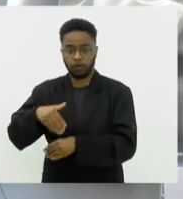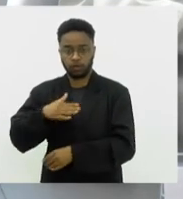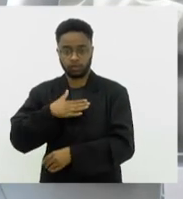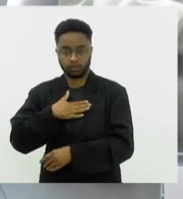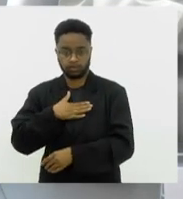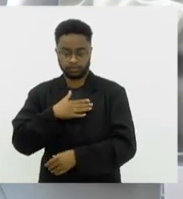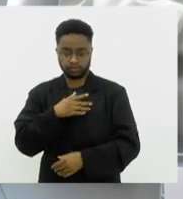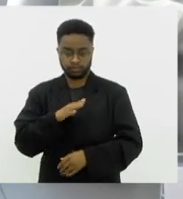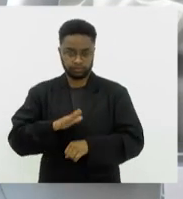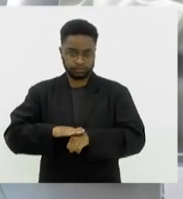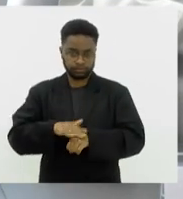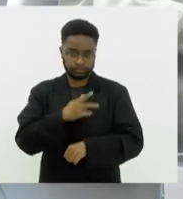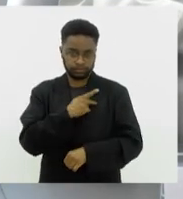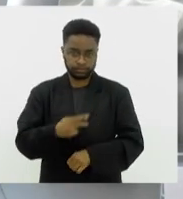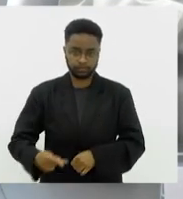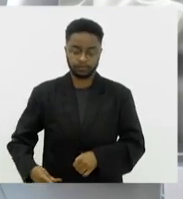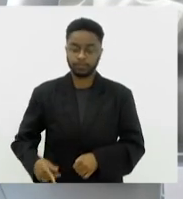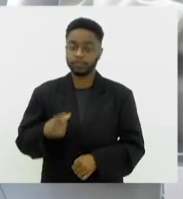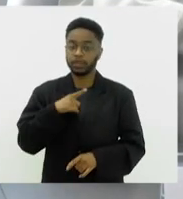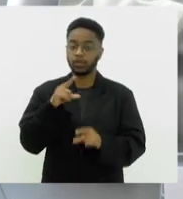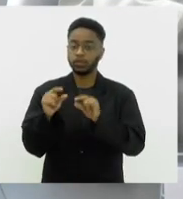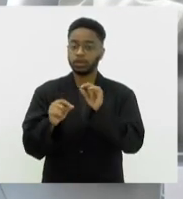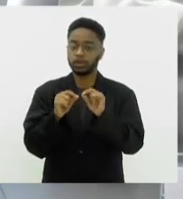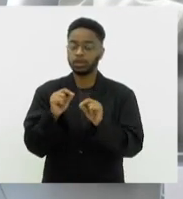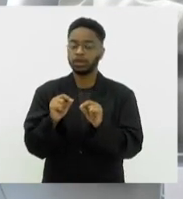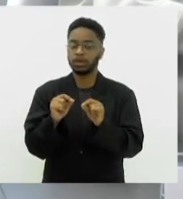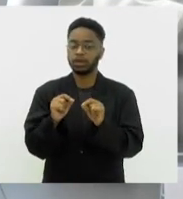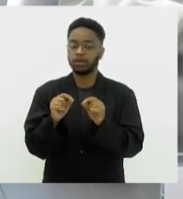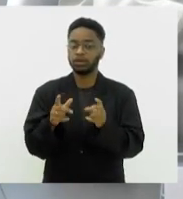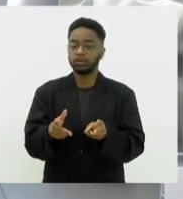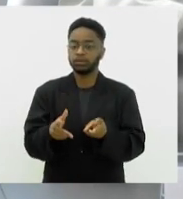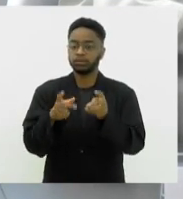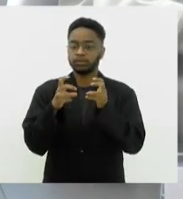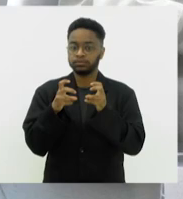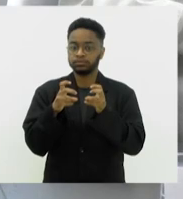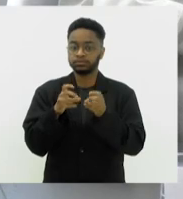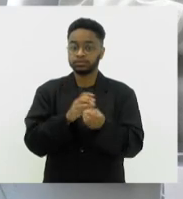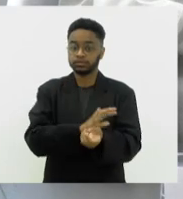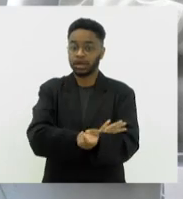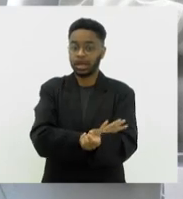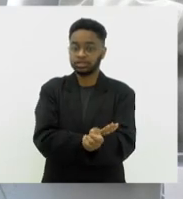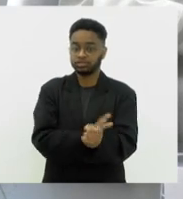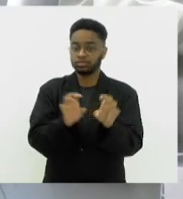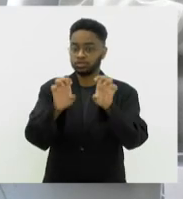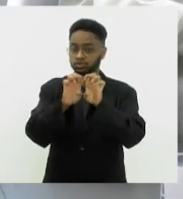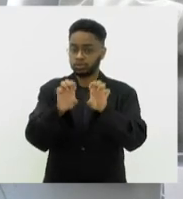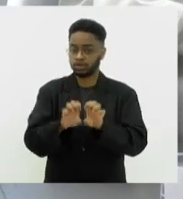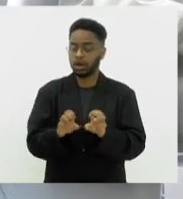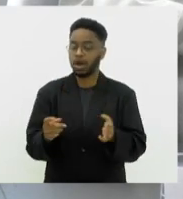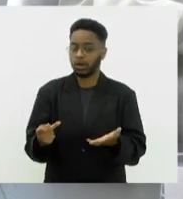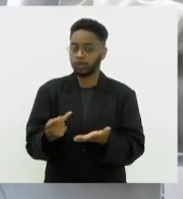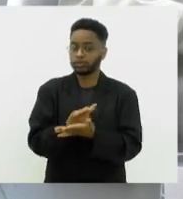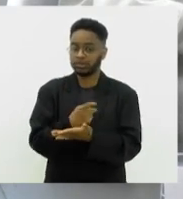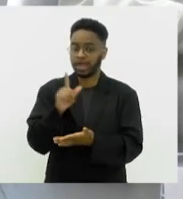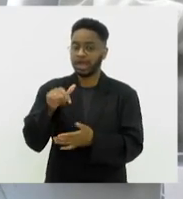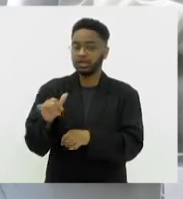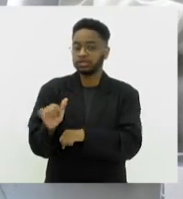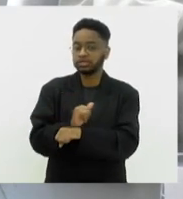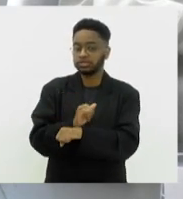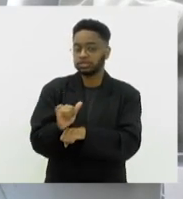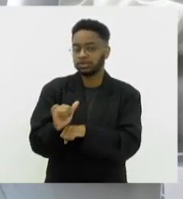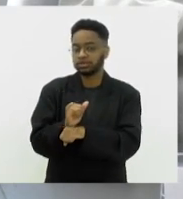presidenta havia ali o reconhecimento do do racismo estrutural como uma